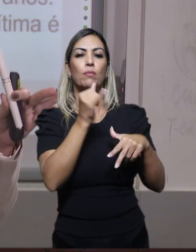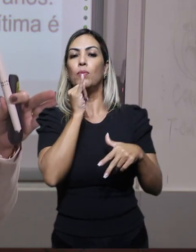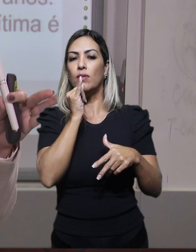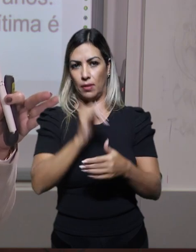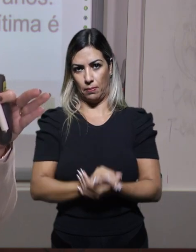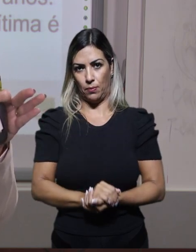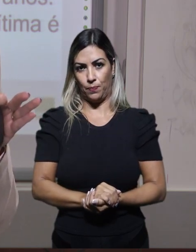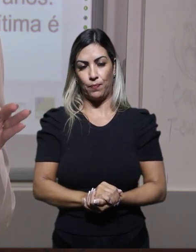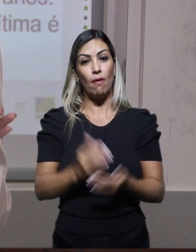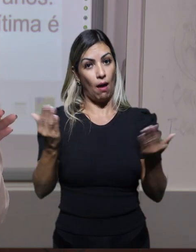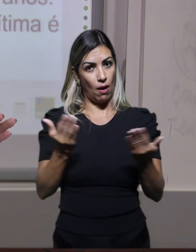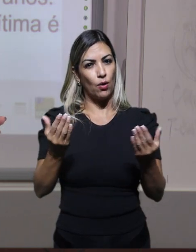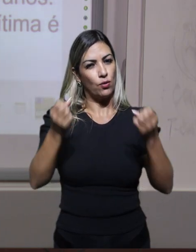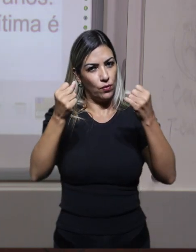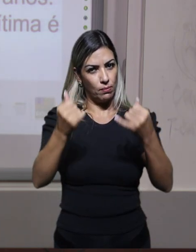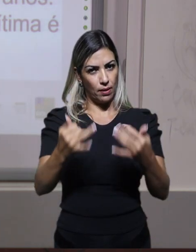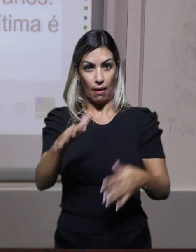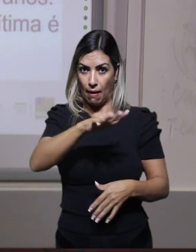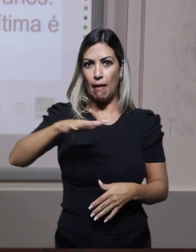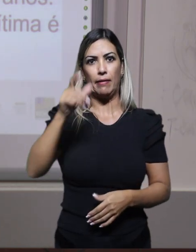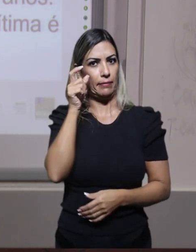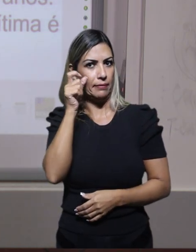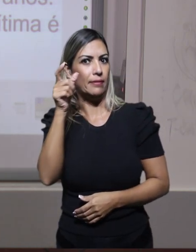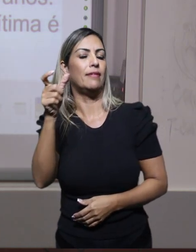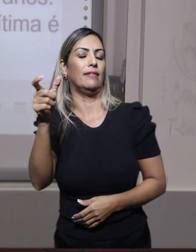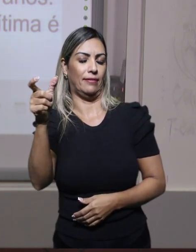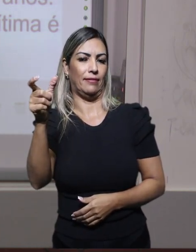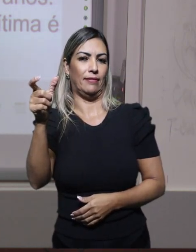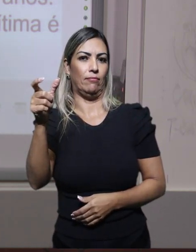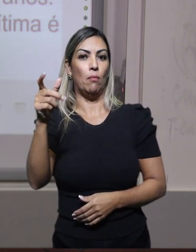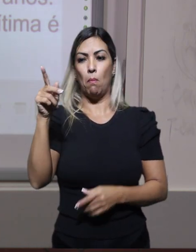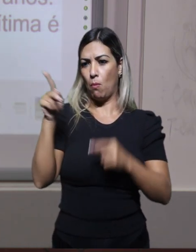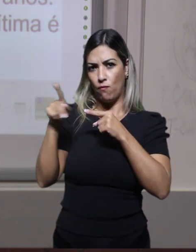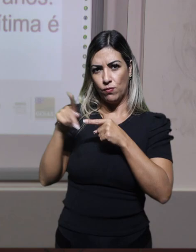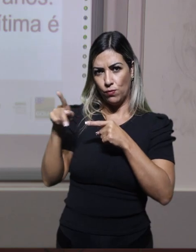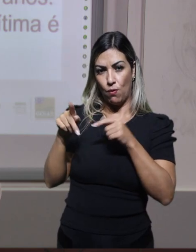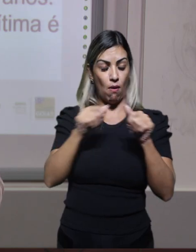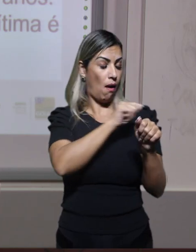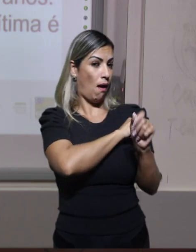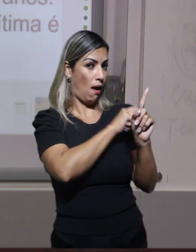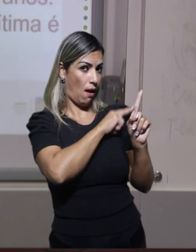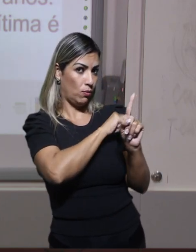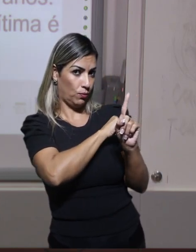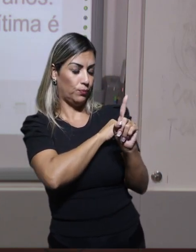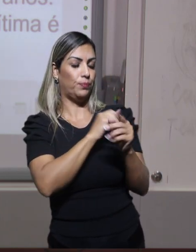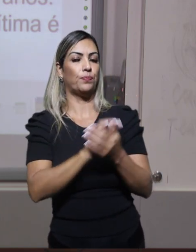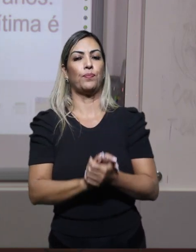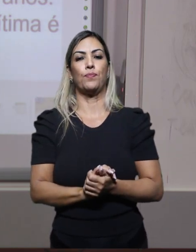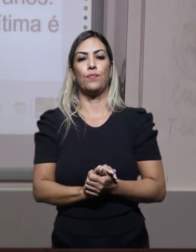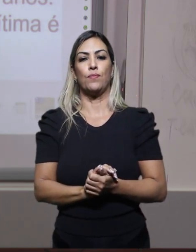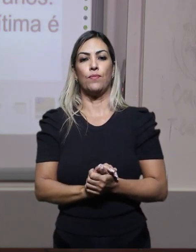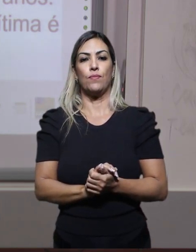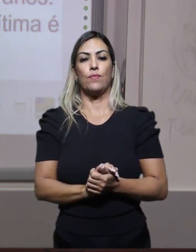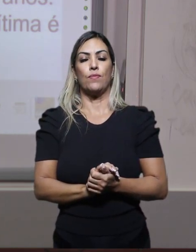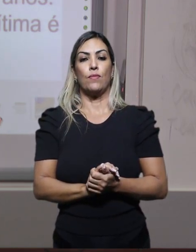exemplo, agora vamos entrar aqui na seara que nos interessa. Professor e aluna. Bom,